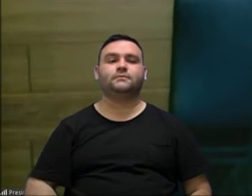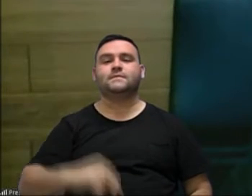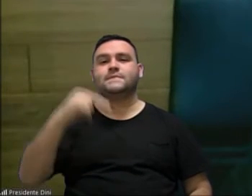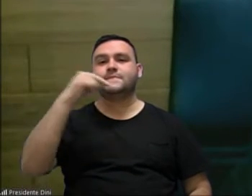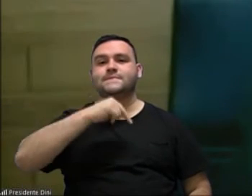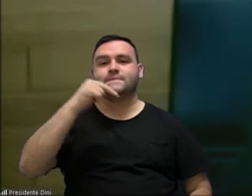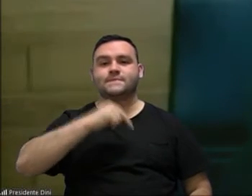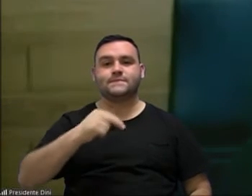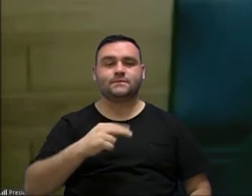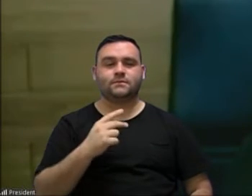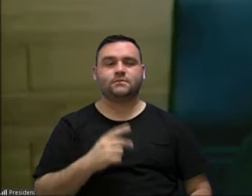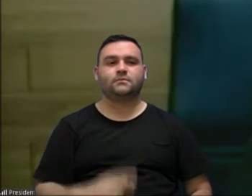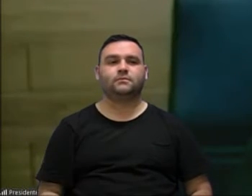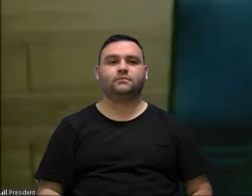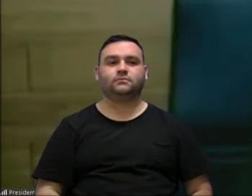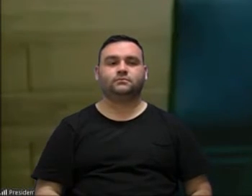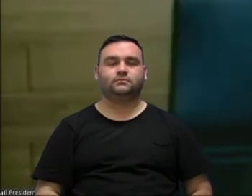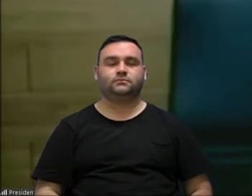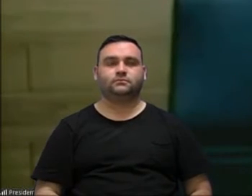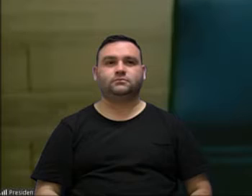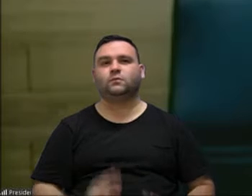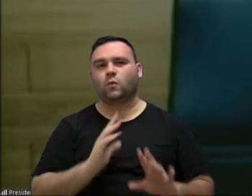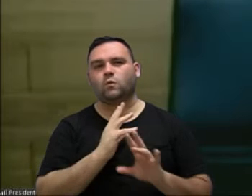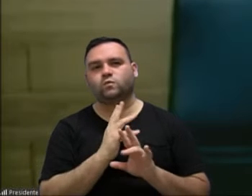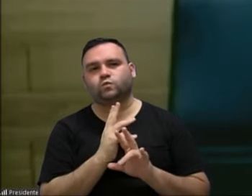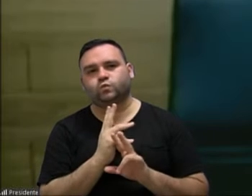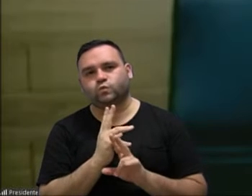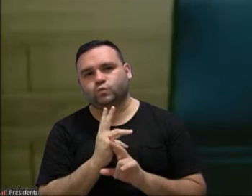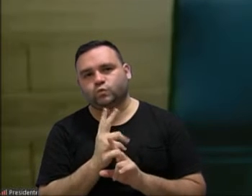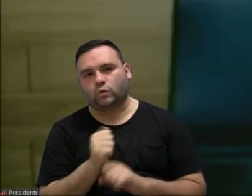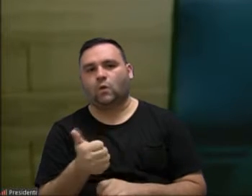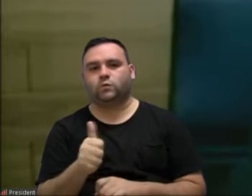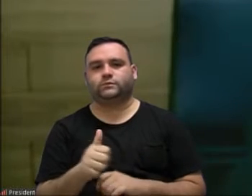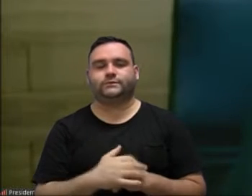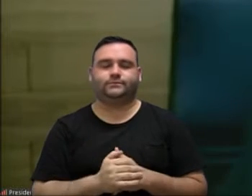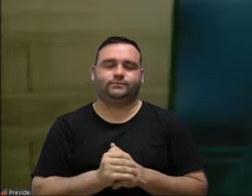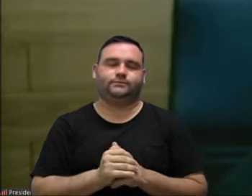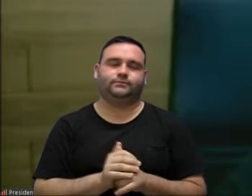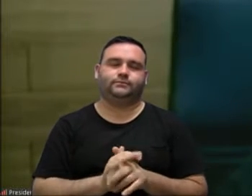Neto 1, 2, 3, 4, 5, 6, 7, 8, 9, 10, 11